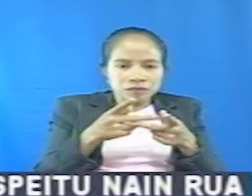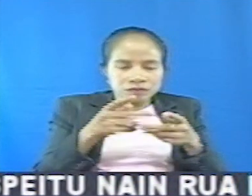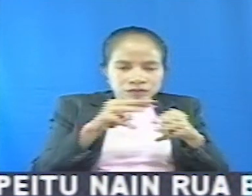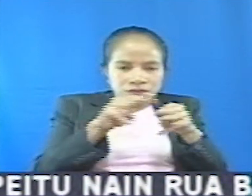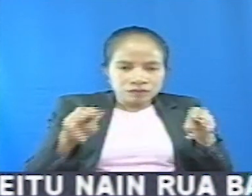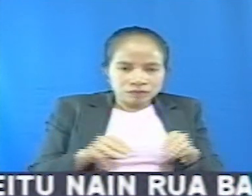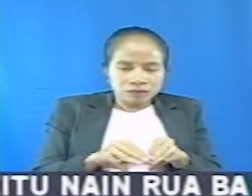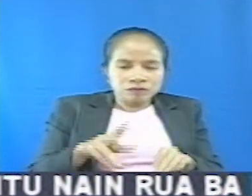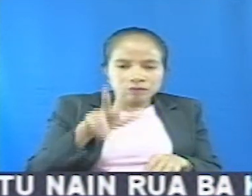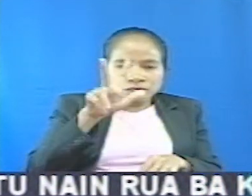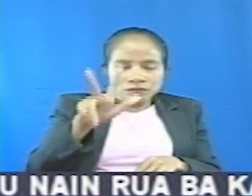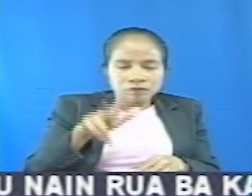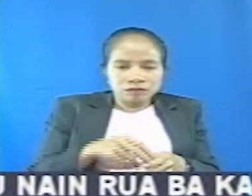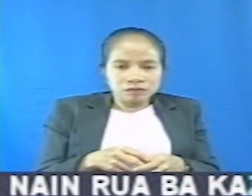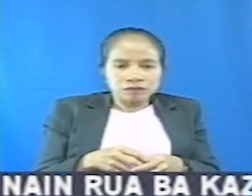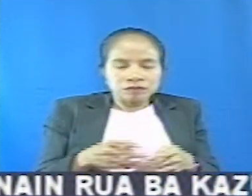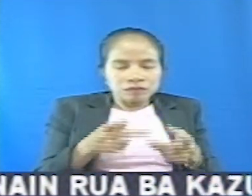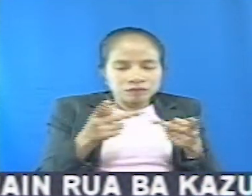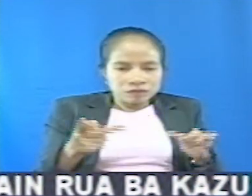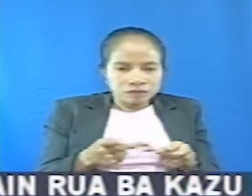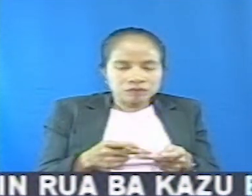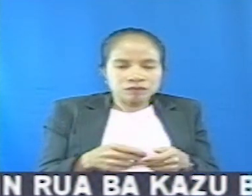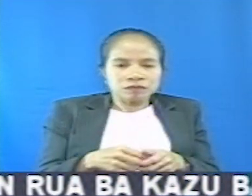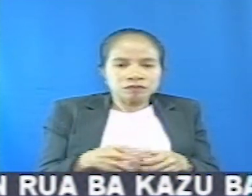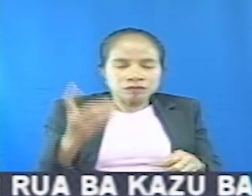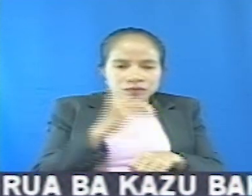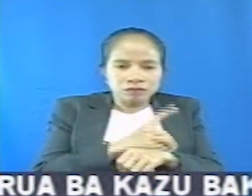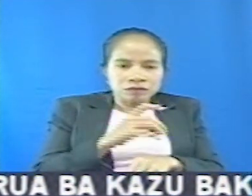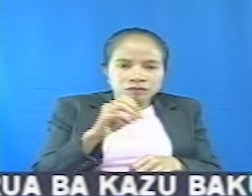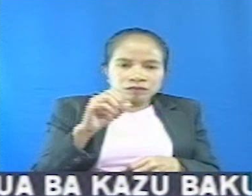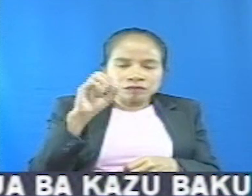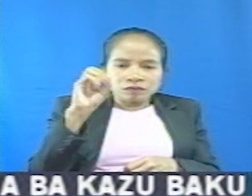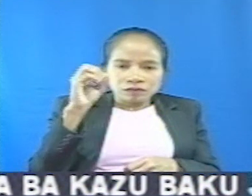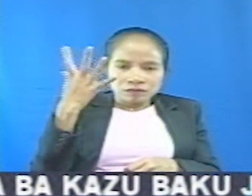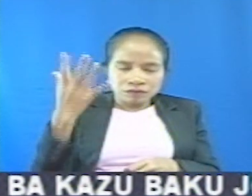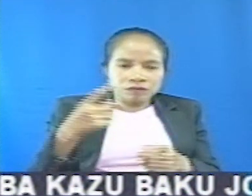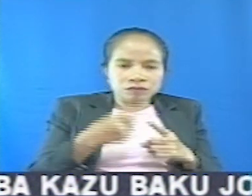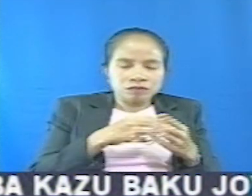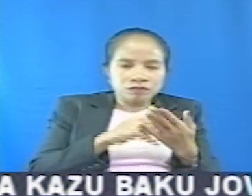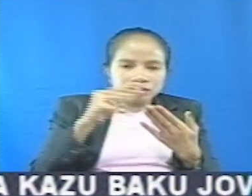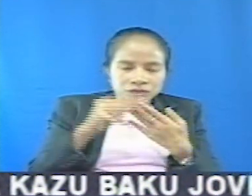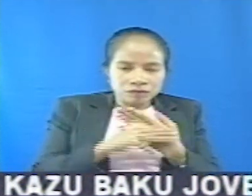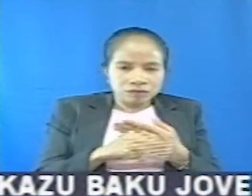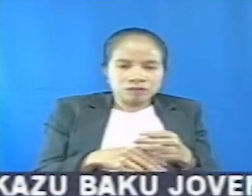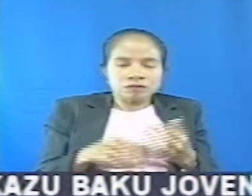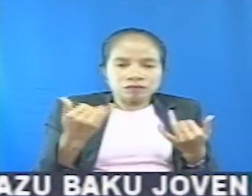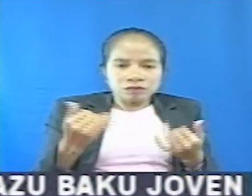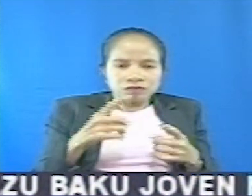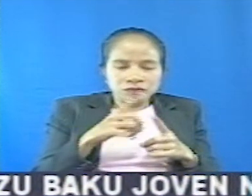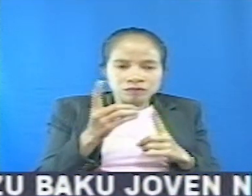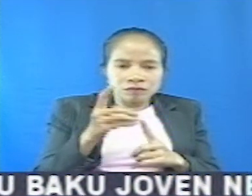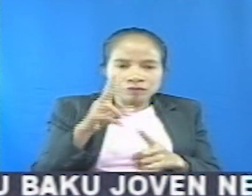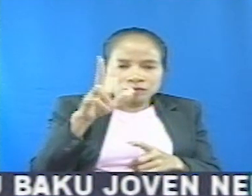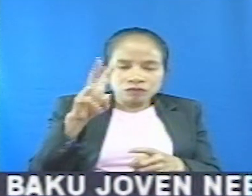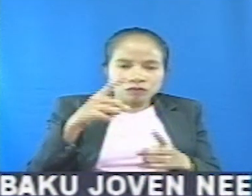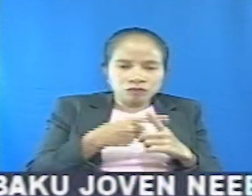município Tolune. Ihanebe vigor iha loron sanulu restin Lima fulan março liba to loron rua